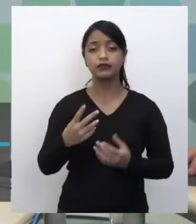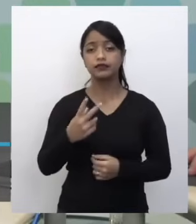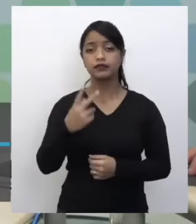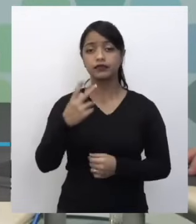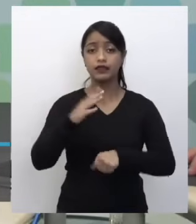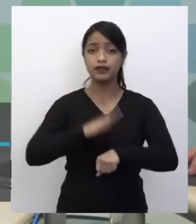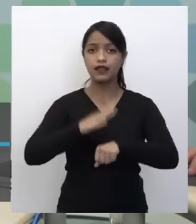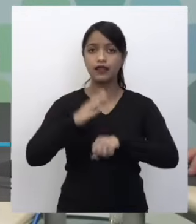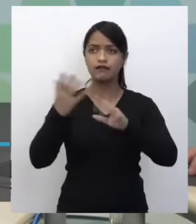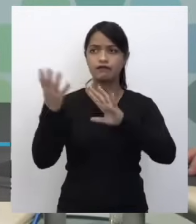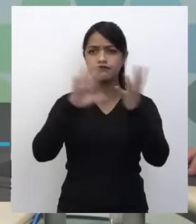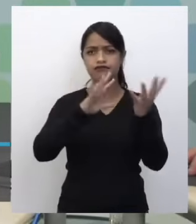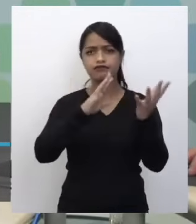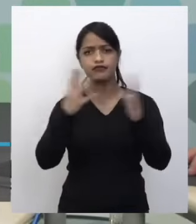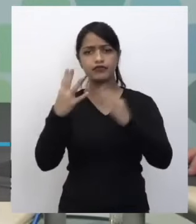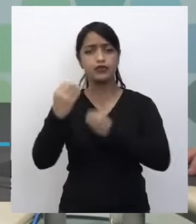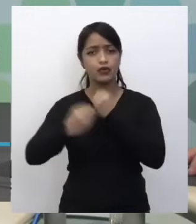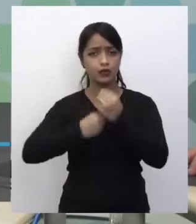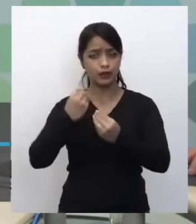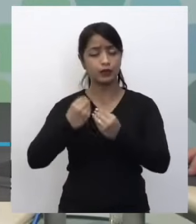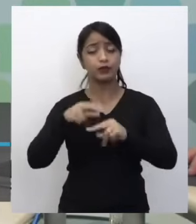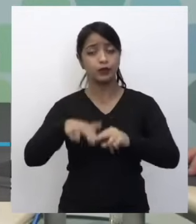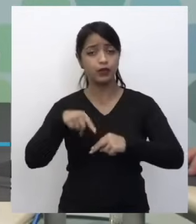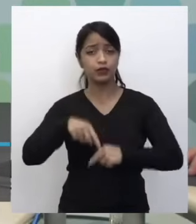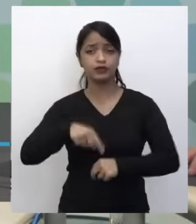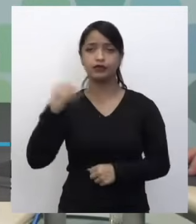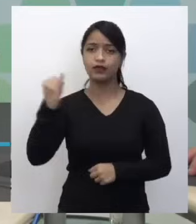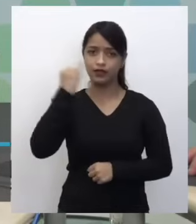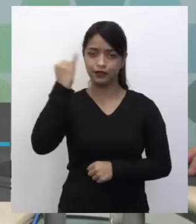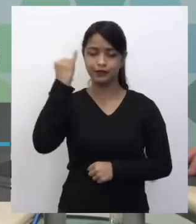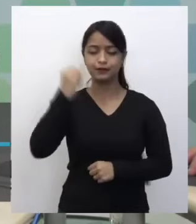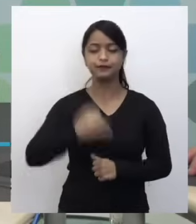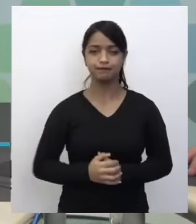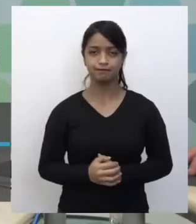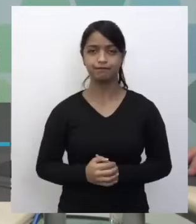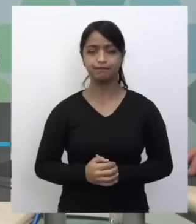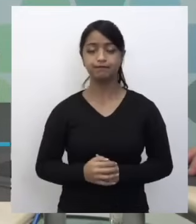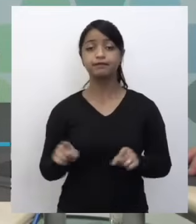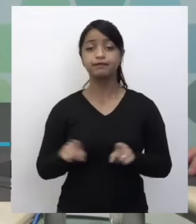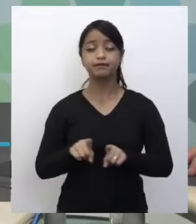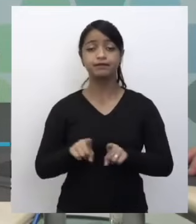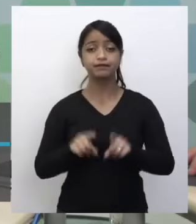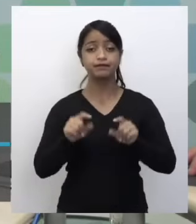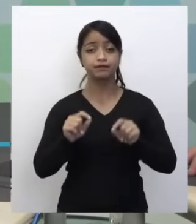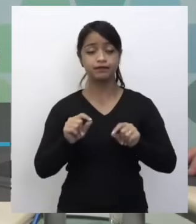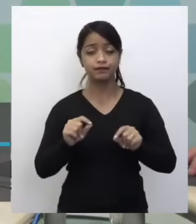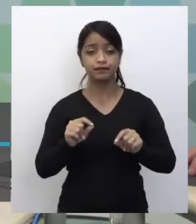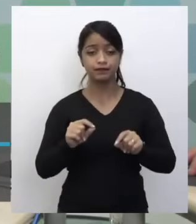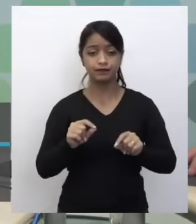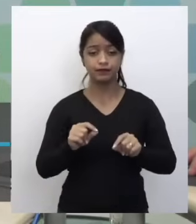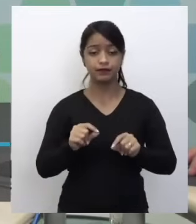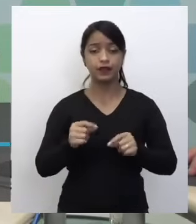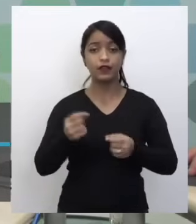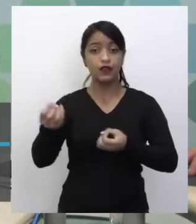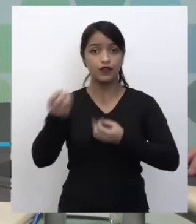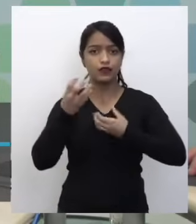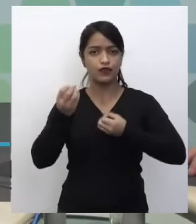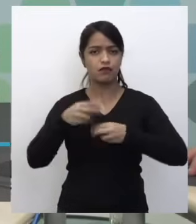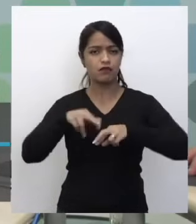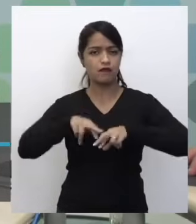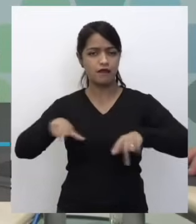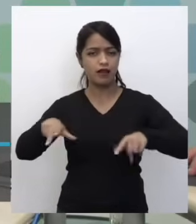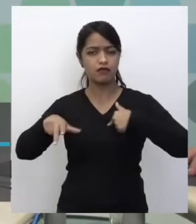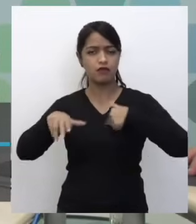no tempo. Então, por isso é muito importante. E até mesmo essa união, ela consegue, de dados, ela consegue fazer